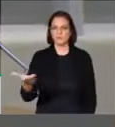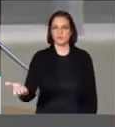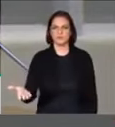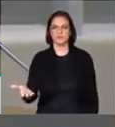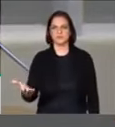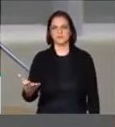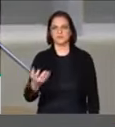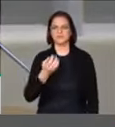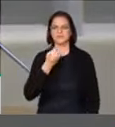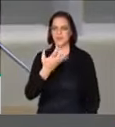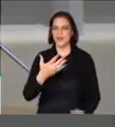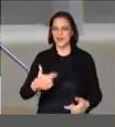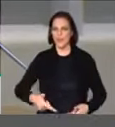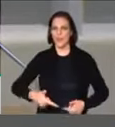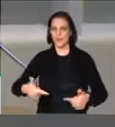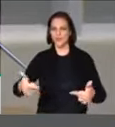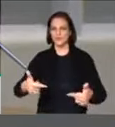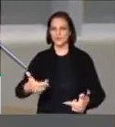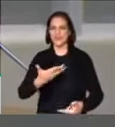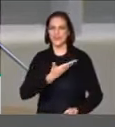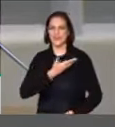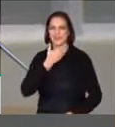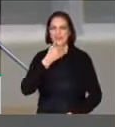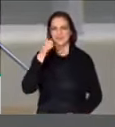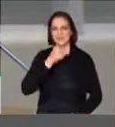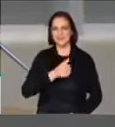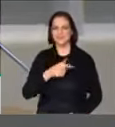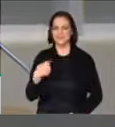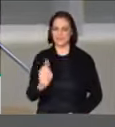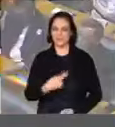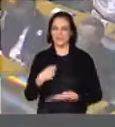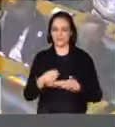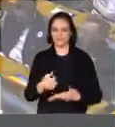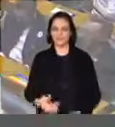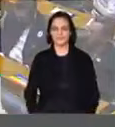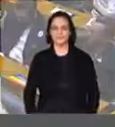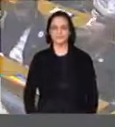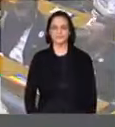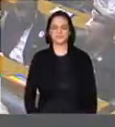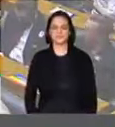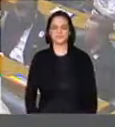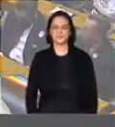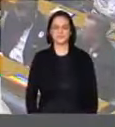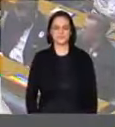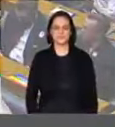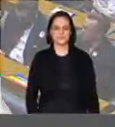de vocês. Uma boa luta, companheiras e companheiras, contem com o nosso partido.